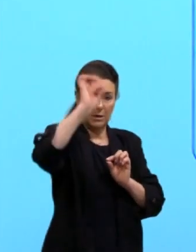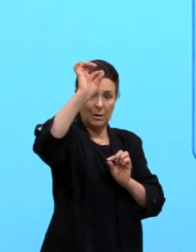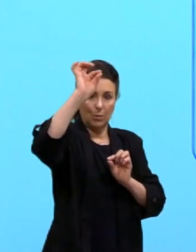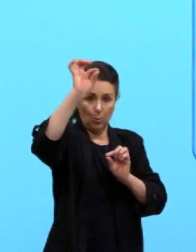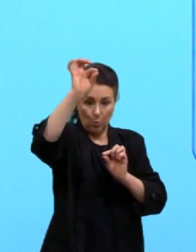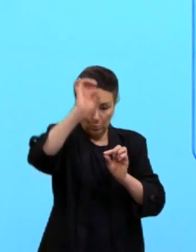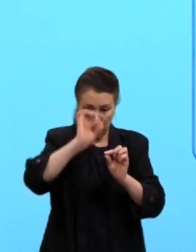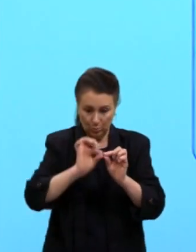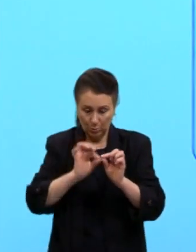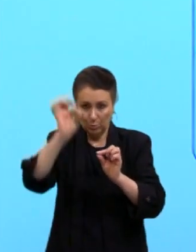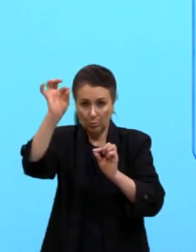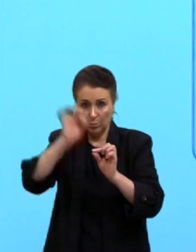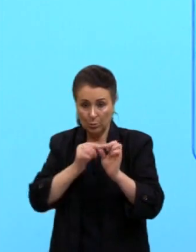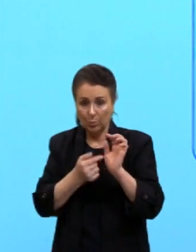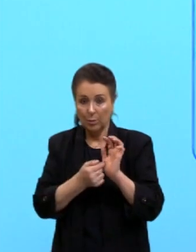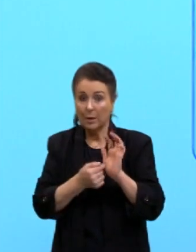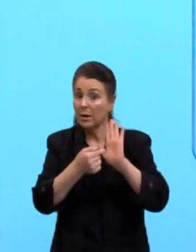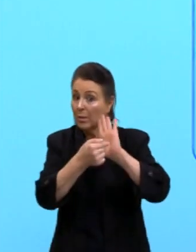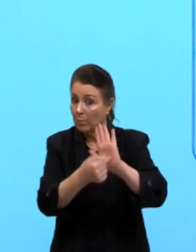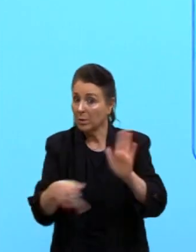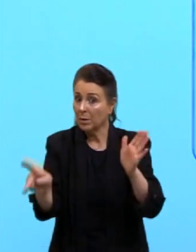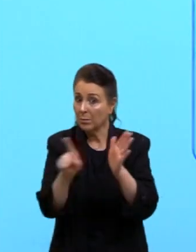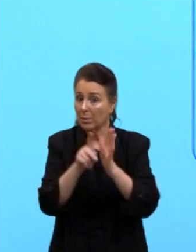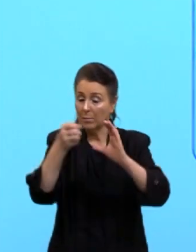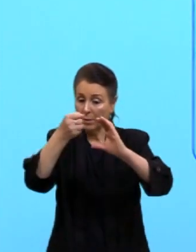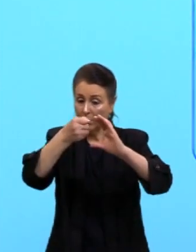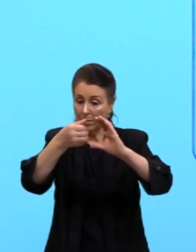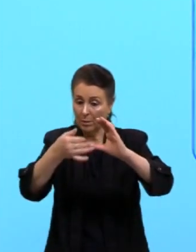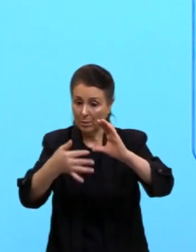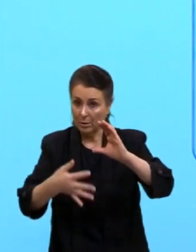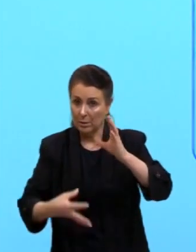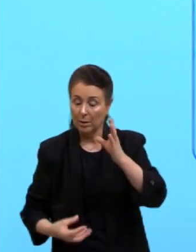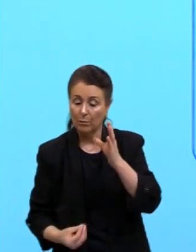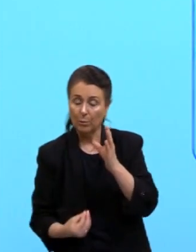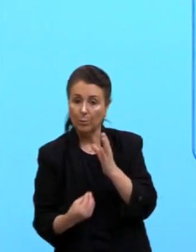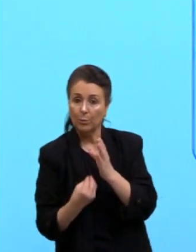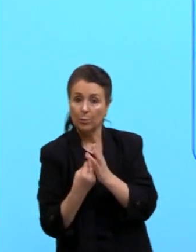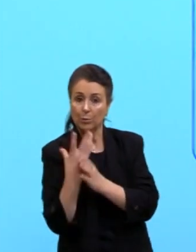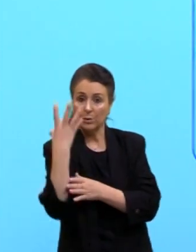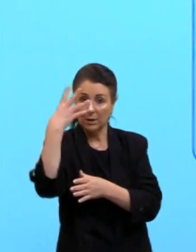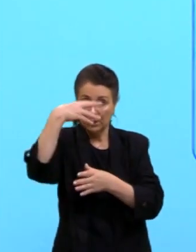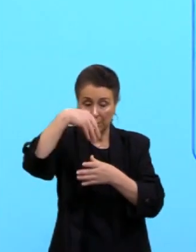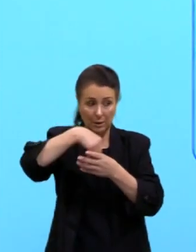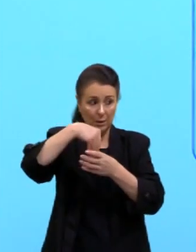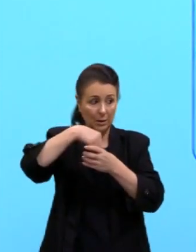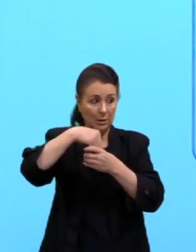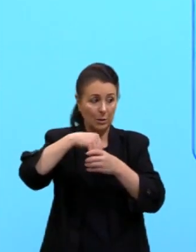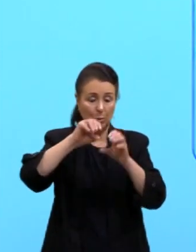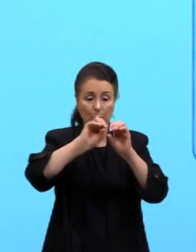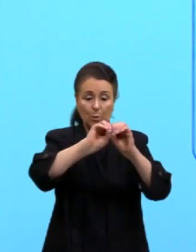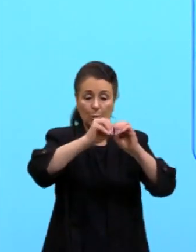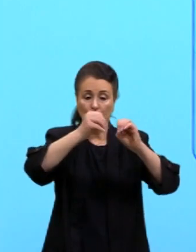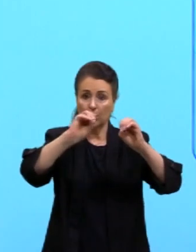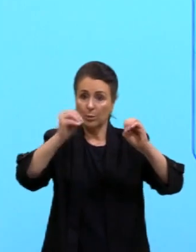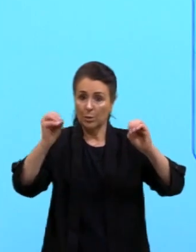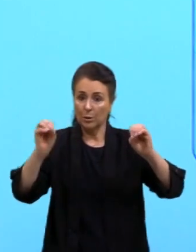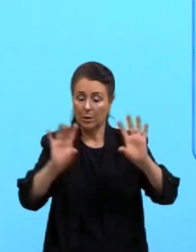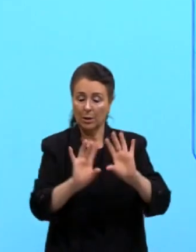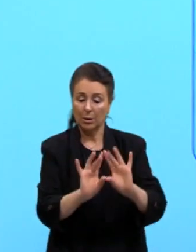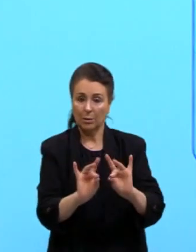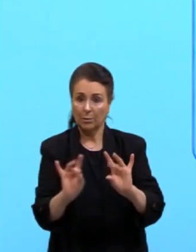as características. Se ela foi produzida, vamos dizer assim, dentro do oceano, ela vai ser úmida.